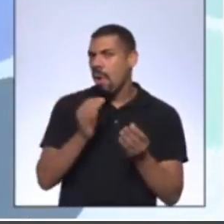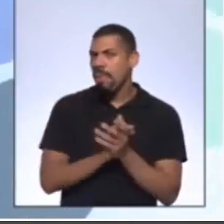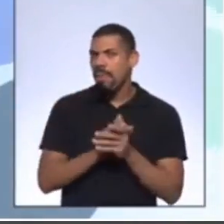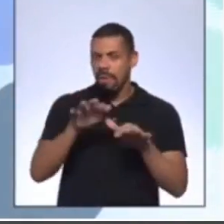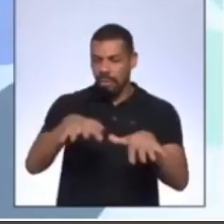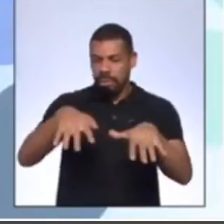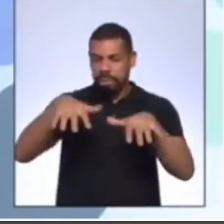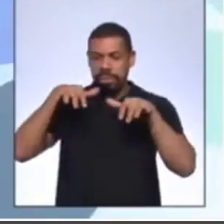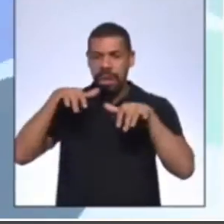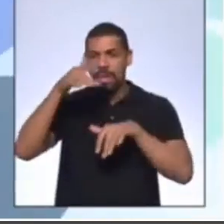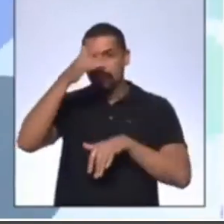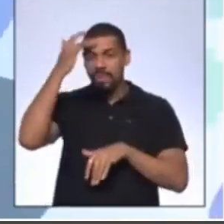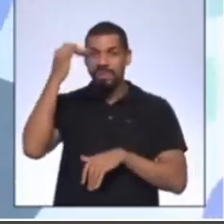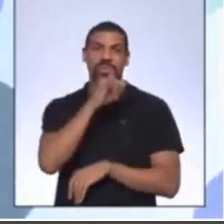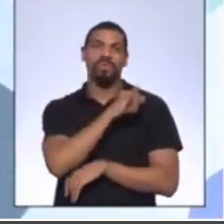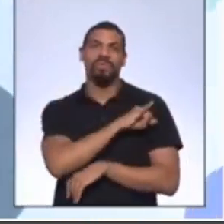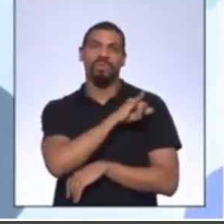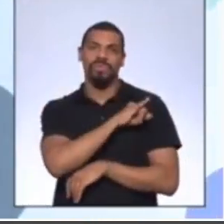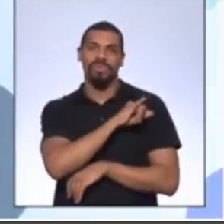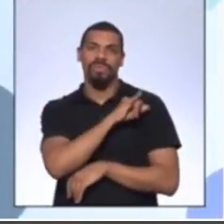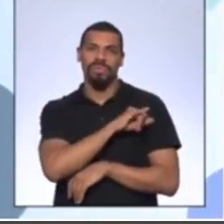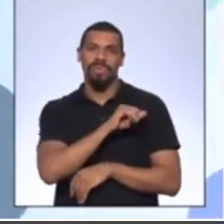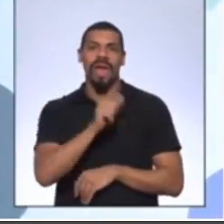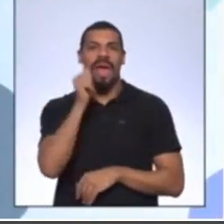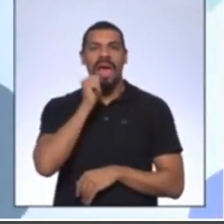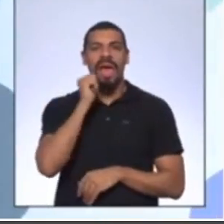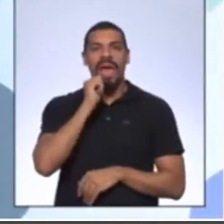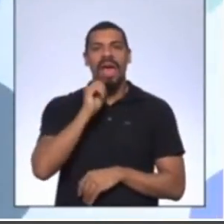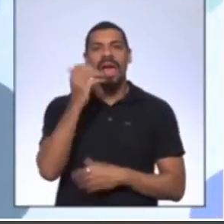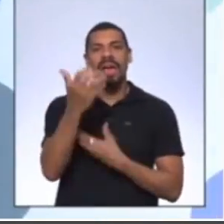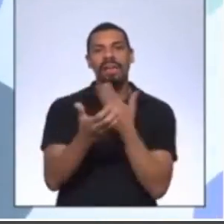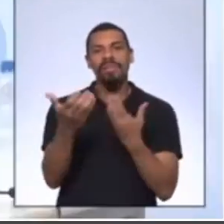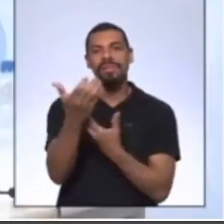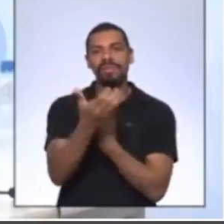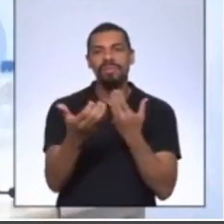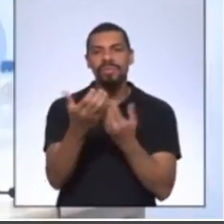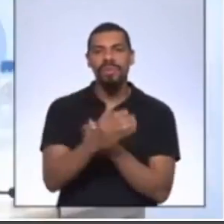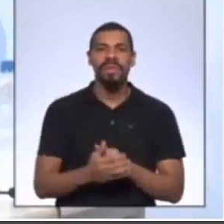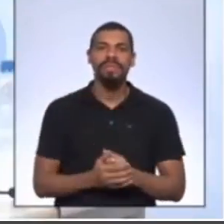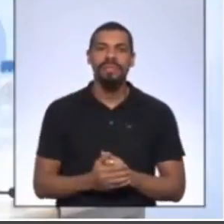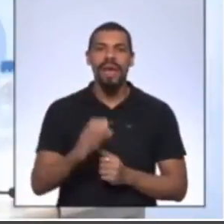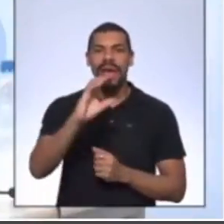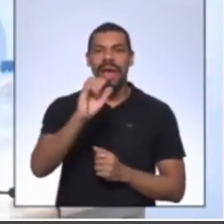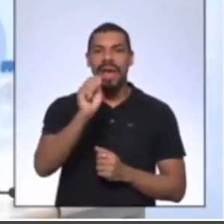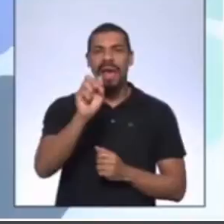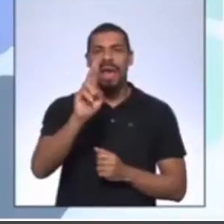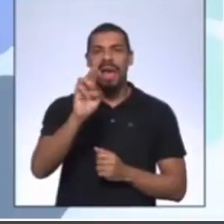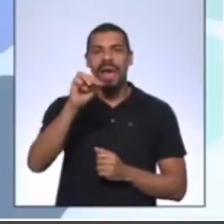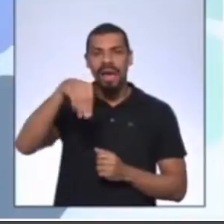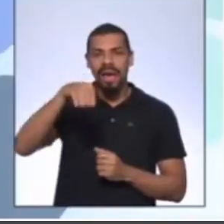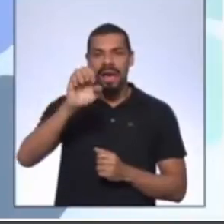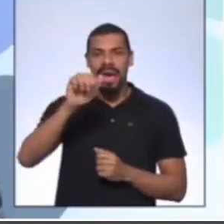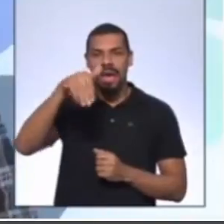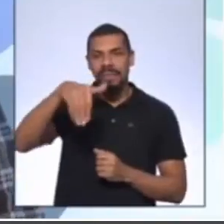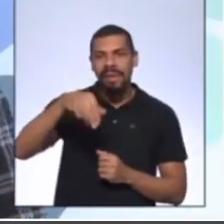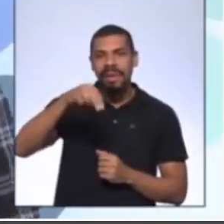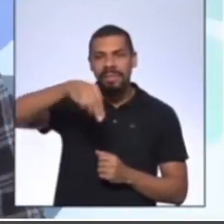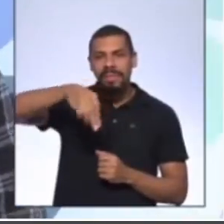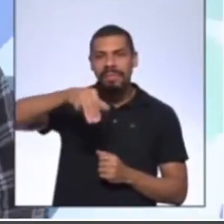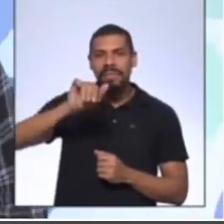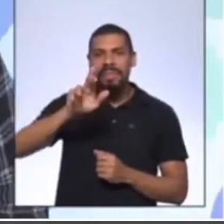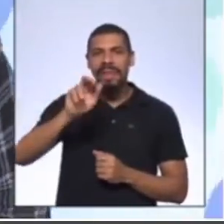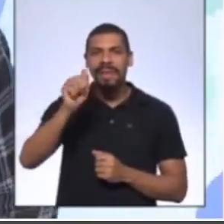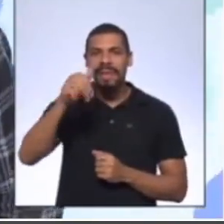ficava lá no rio de janeiro quando o pessoal falava com a carmen miranda e a cantar na rádio nacional o correria total é pessoal correndo se